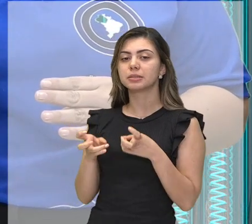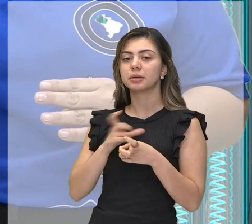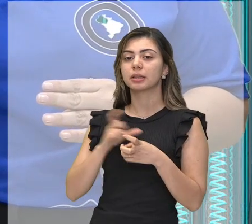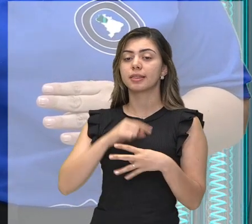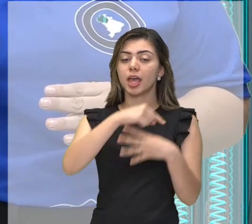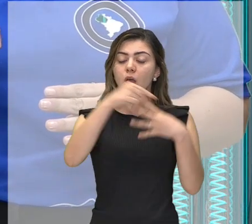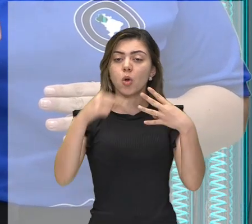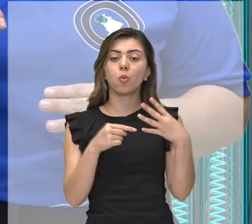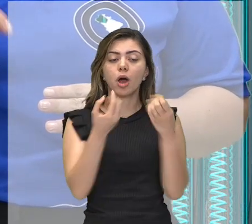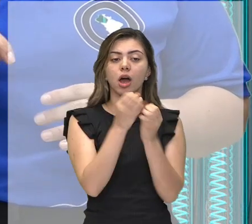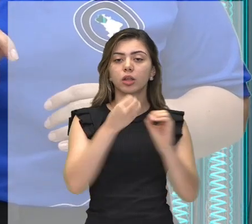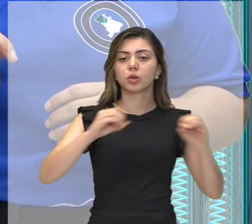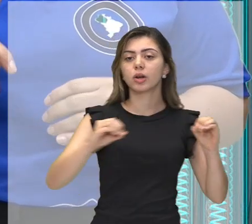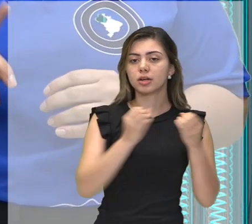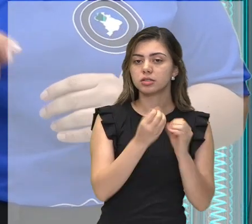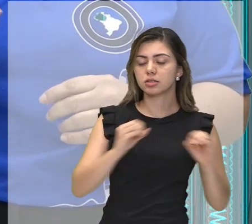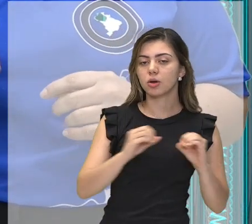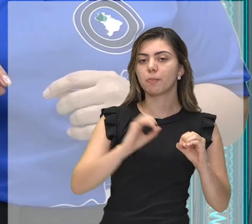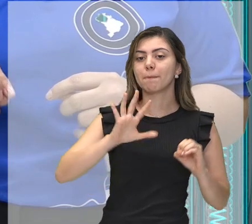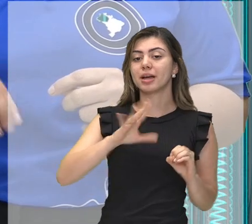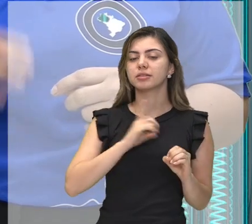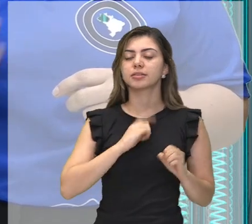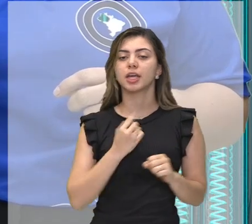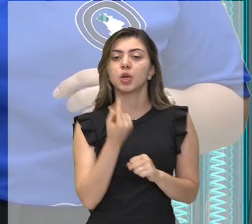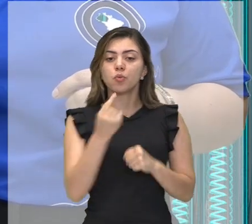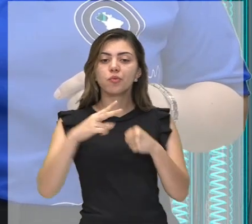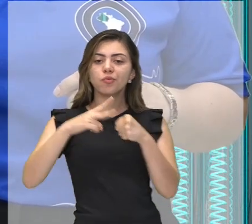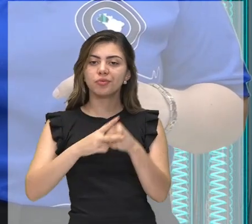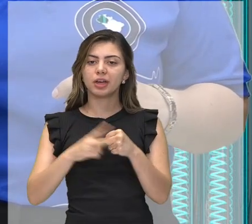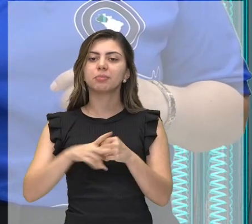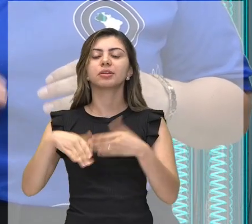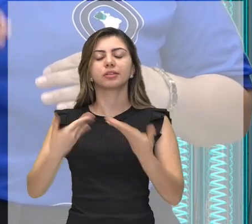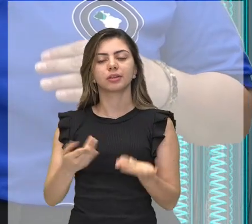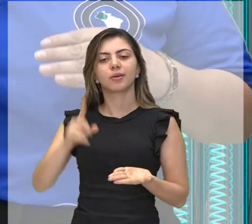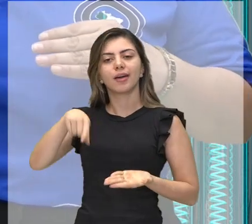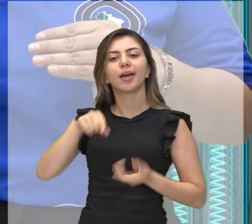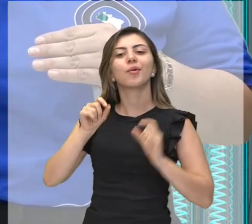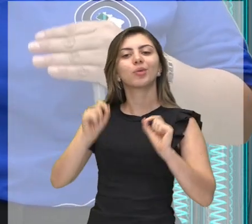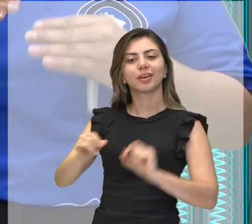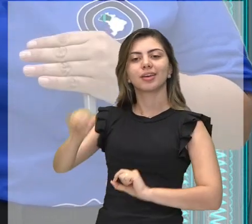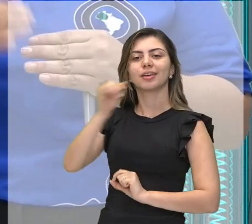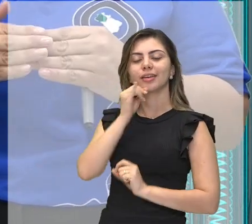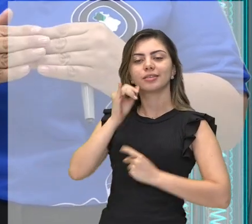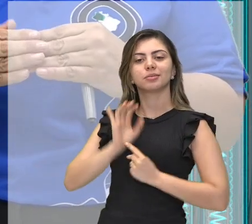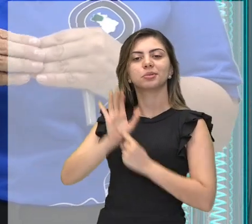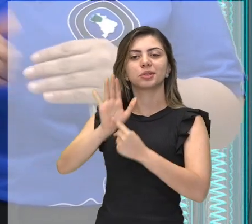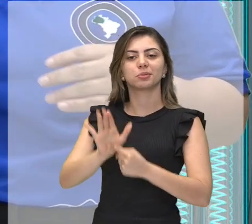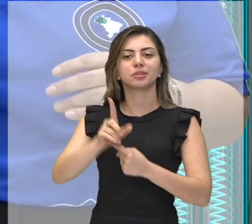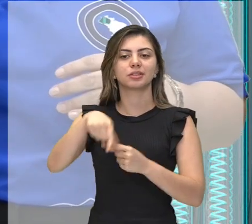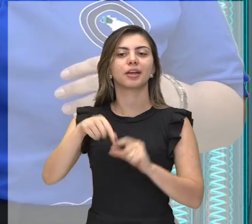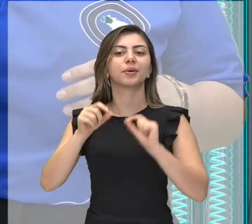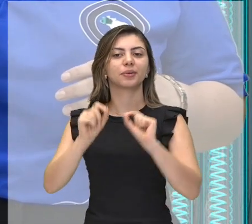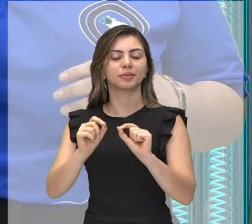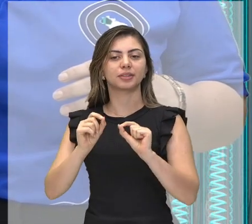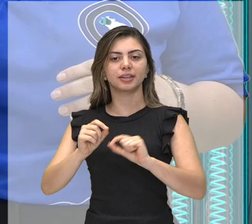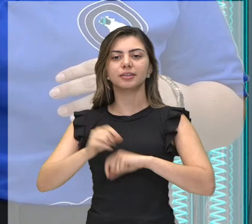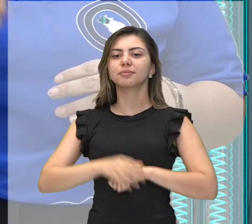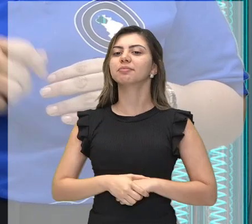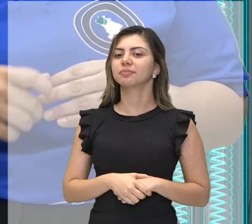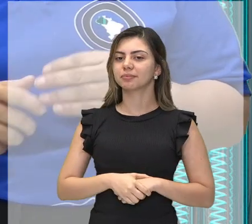apresentarem apenas um verbo, também são exemplos de período simples.